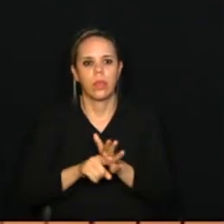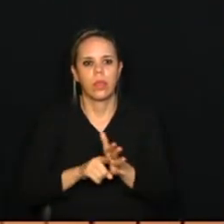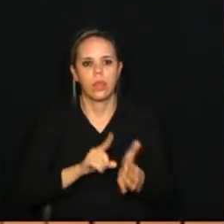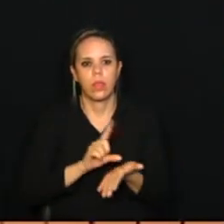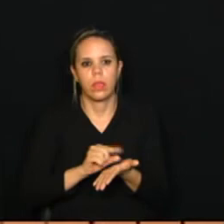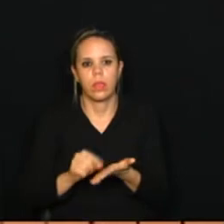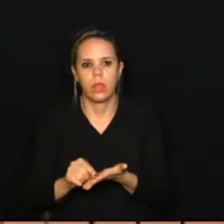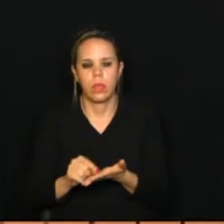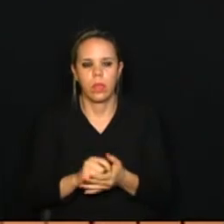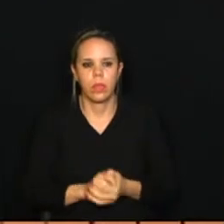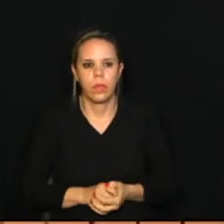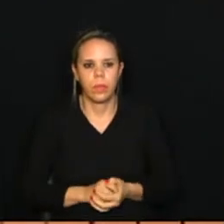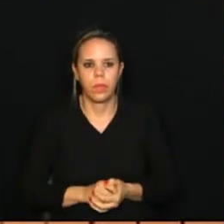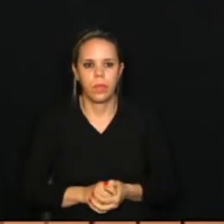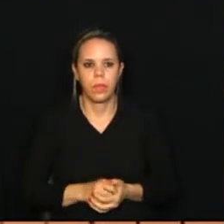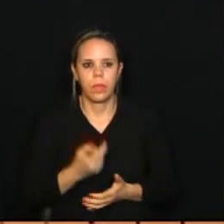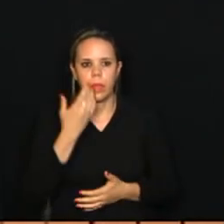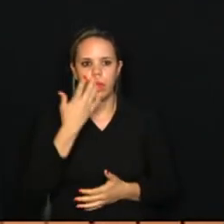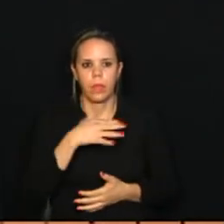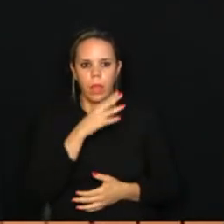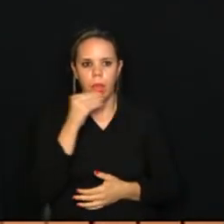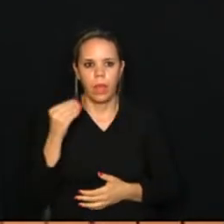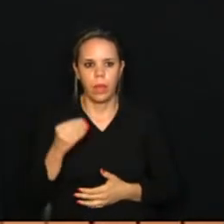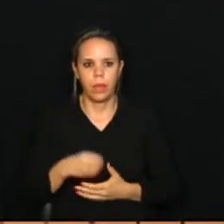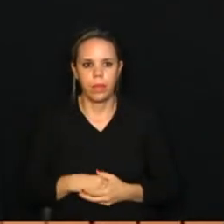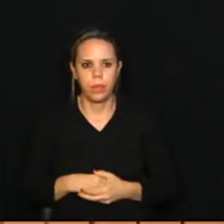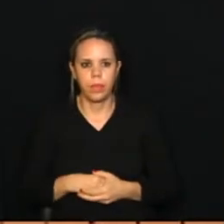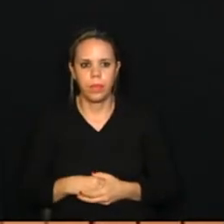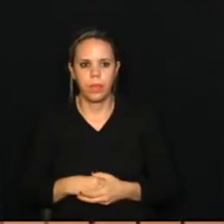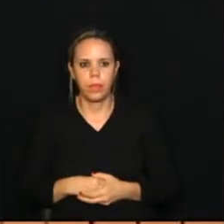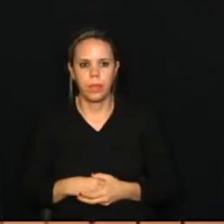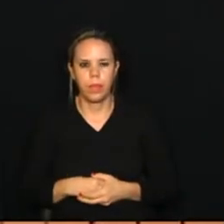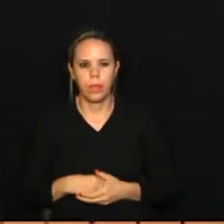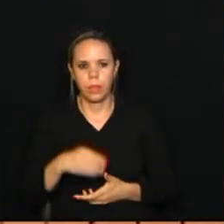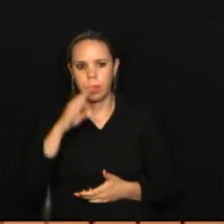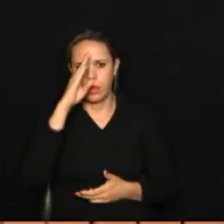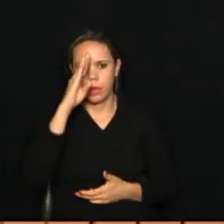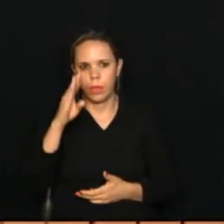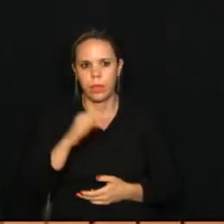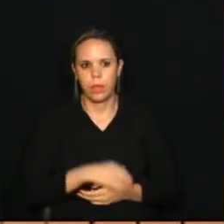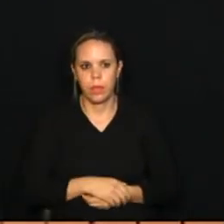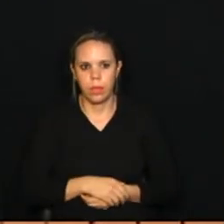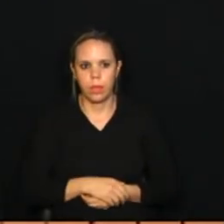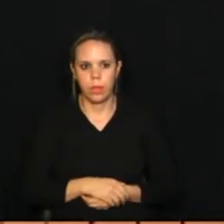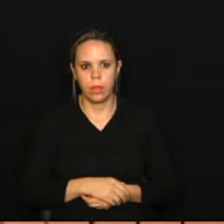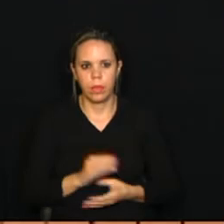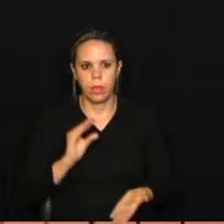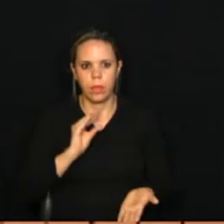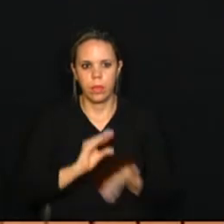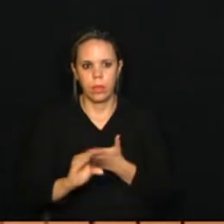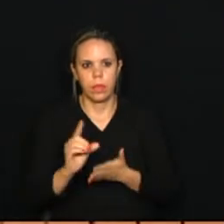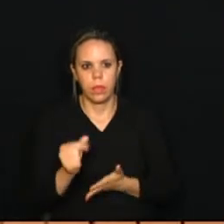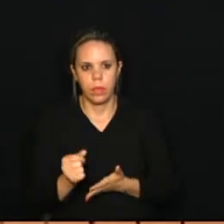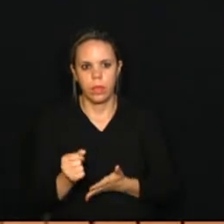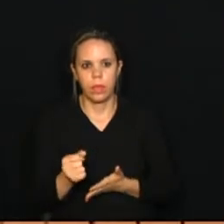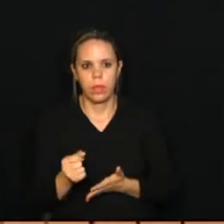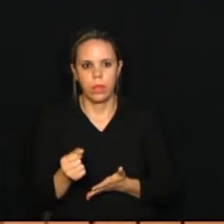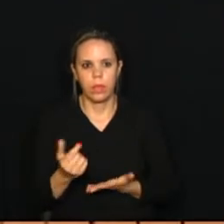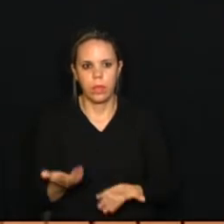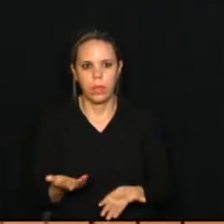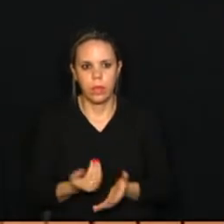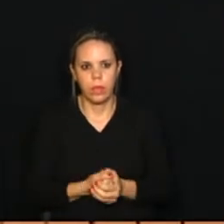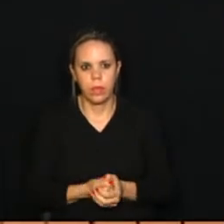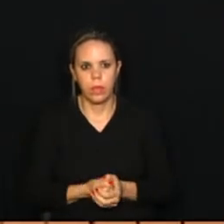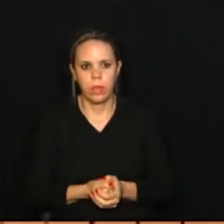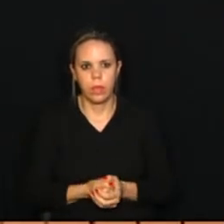que criança e adolescente serão prioridade absoluta na destinação de recursos e que